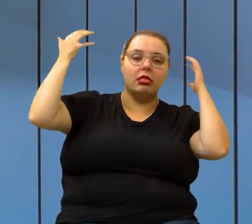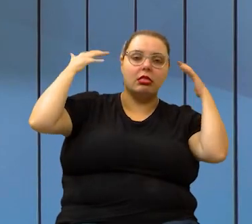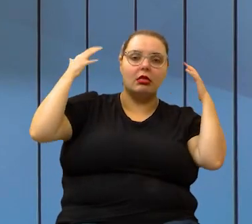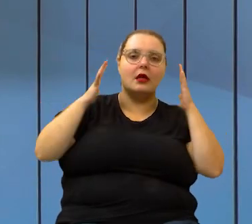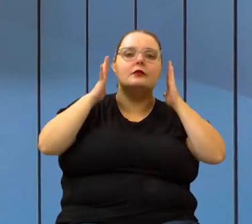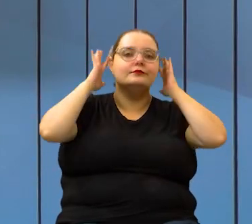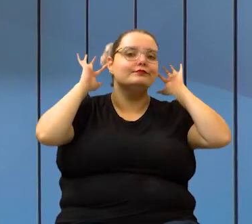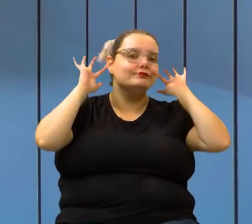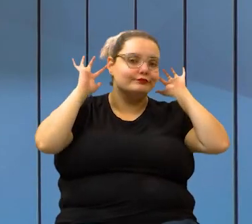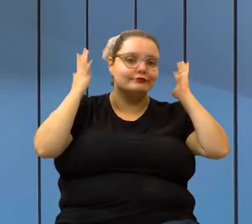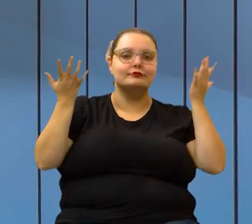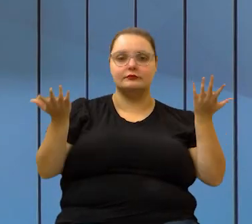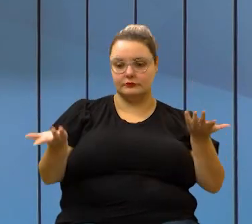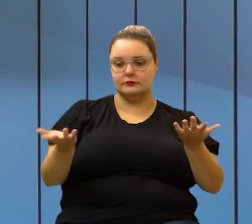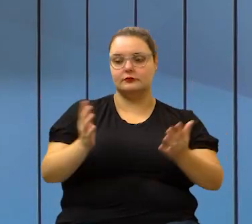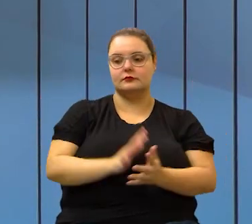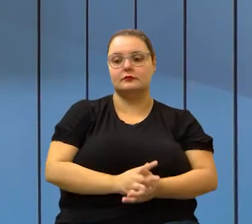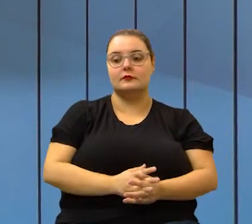né?